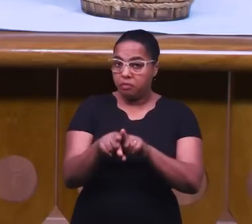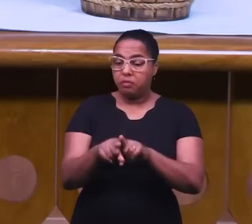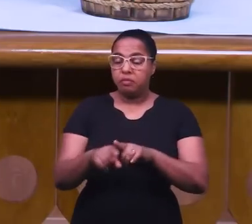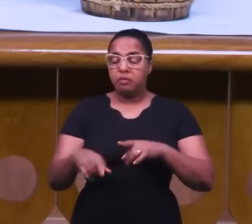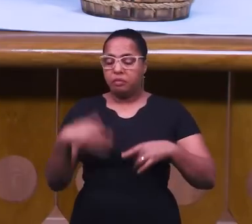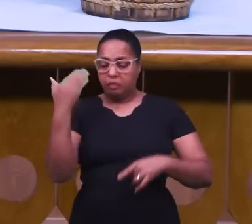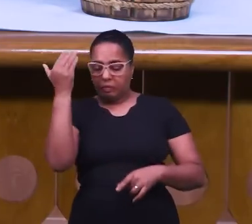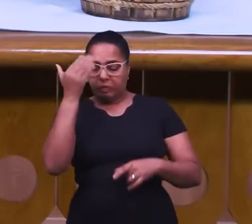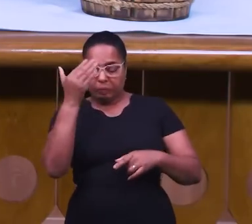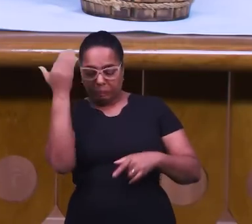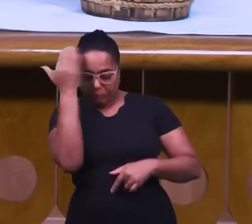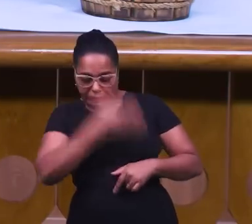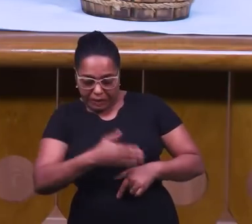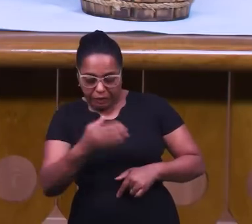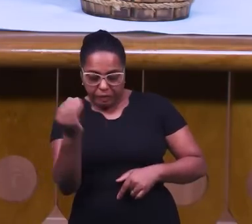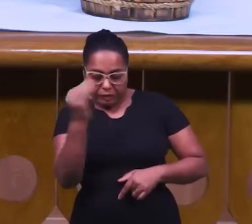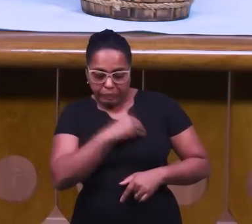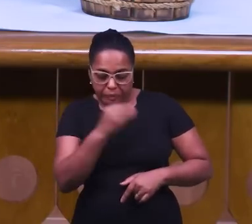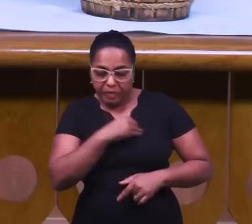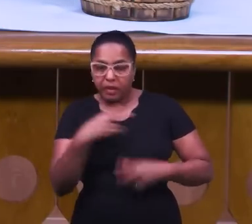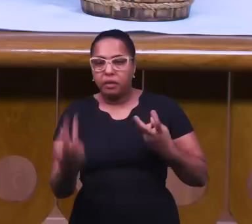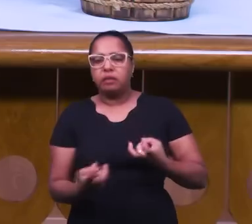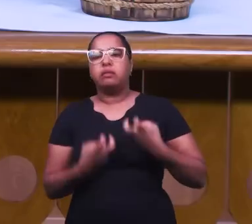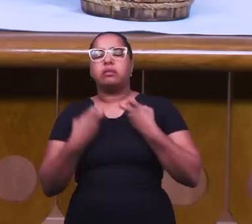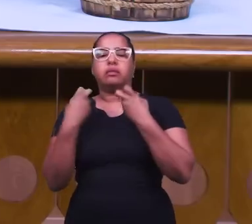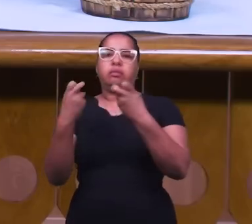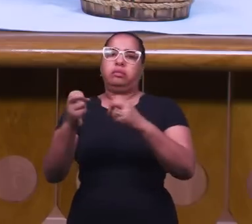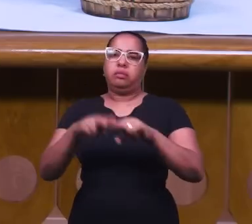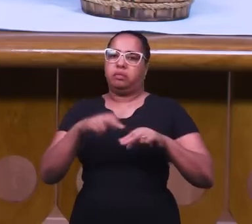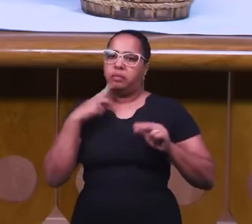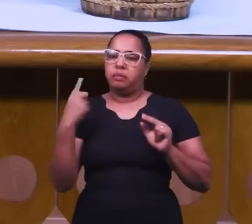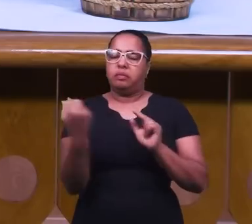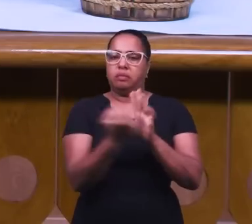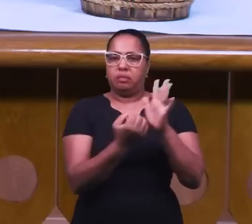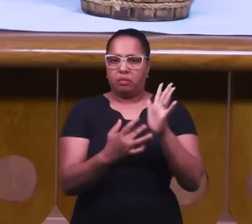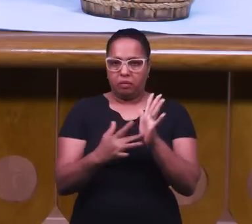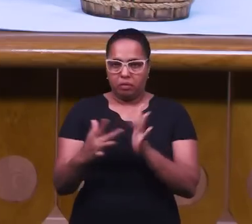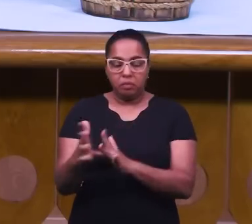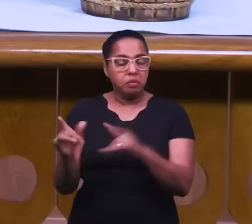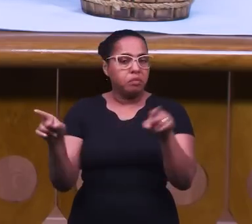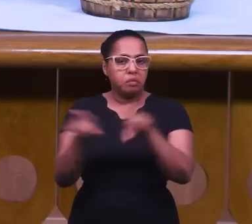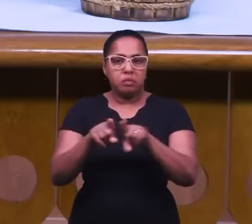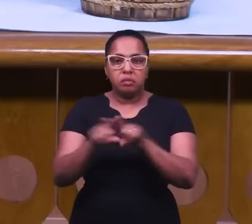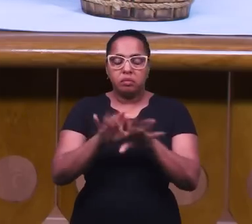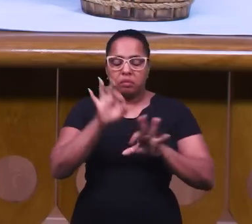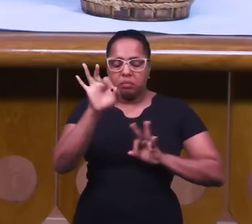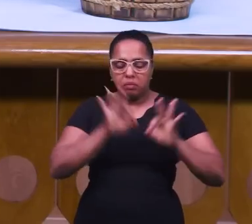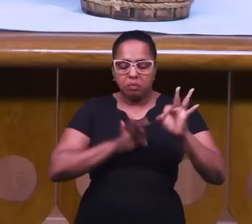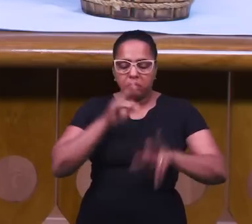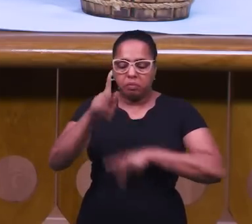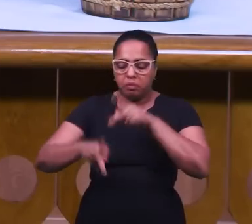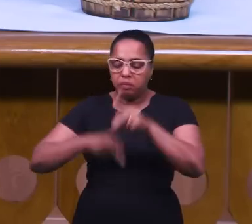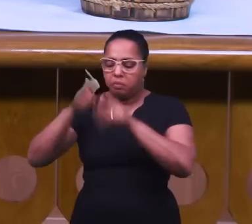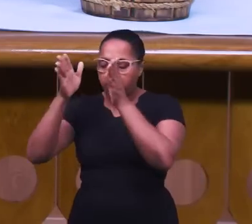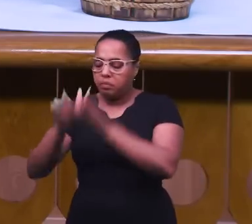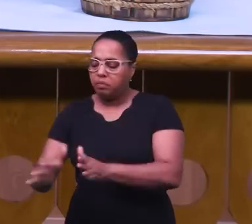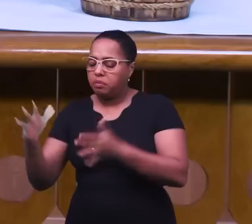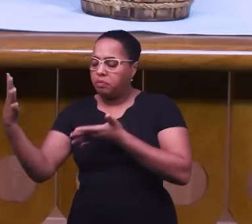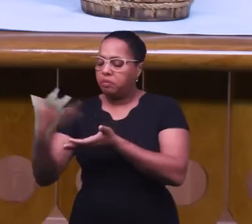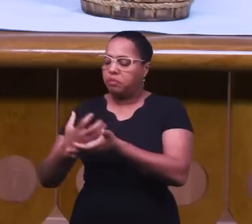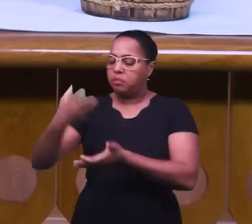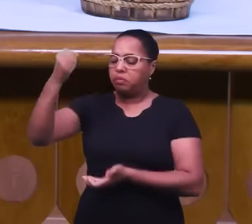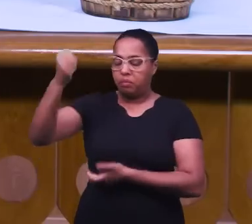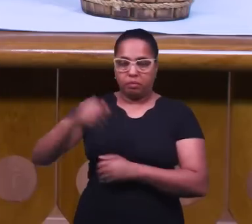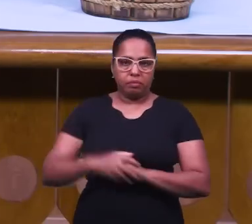diante da luta contra o pecado, nós clamamos pelo sangue de Jesus, e até mesmo para o preparo da igreja para o